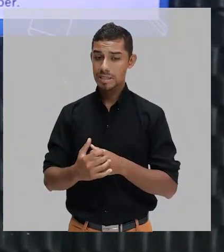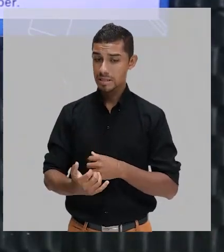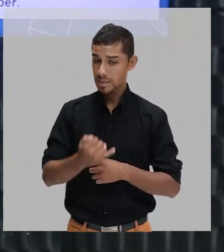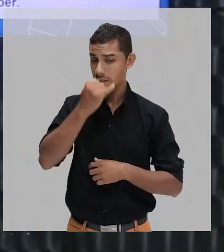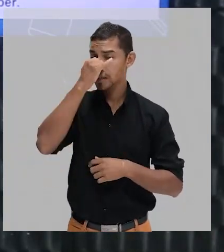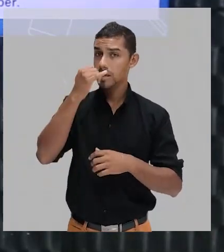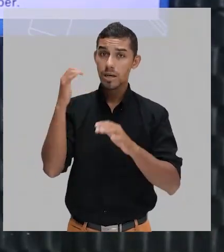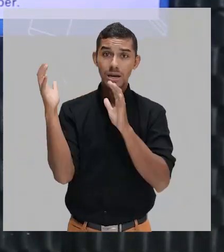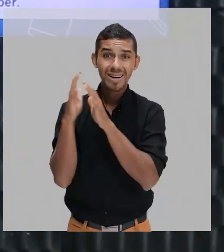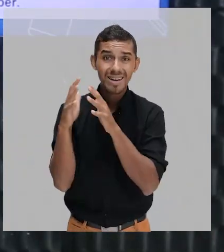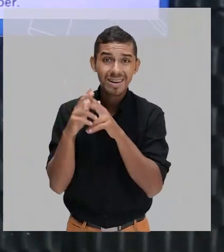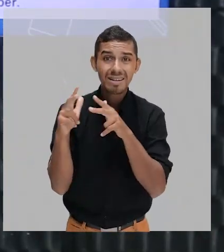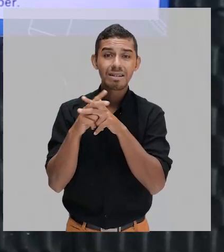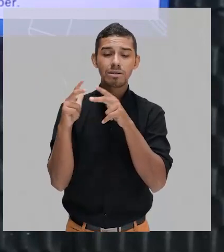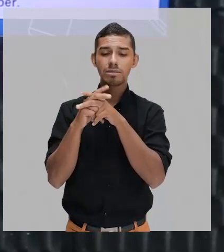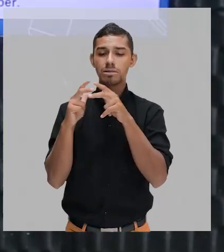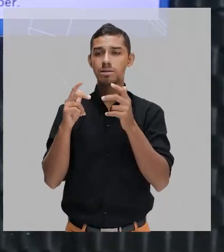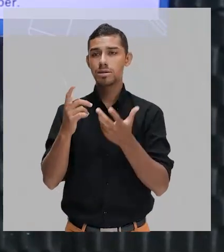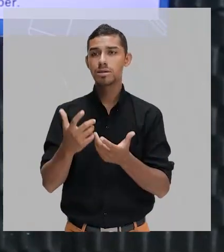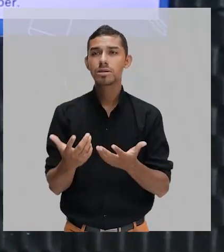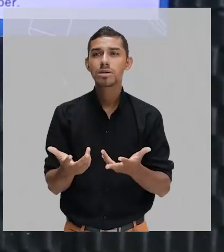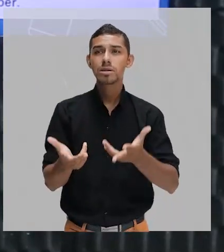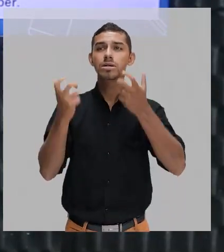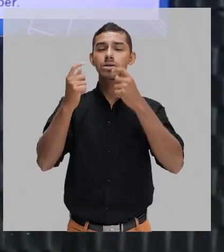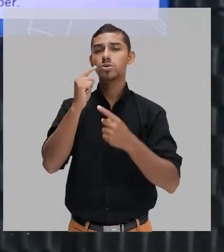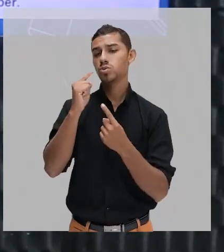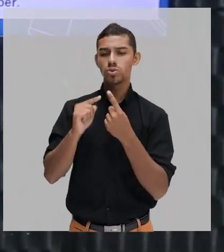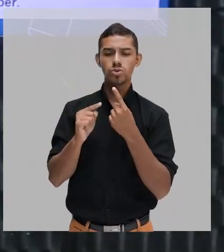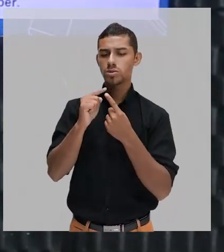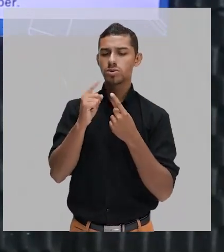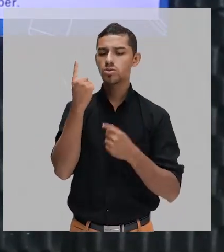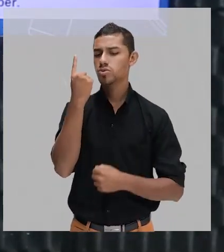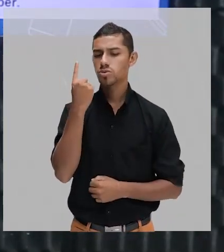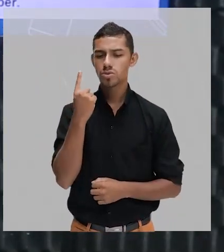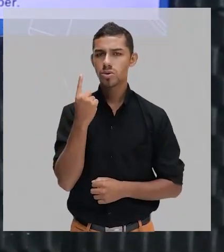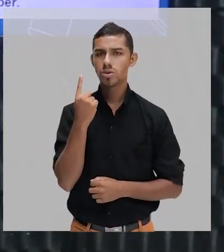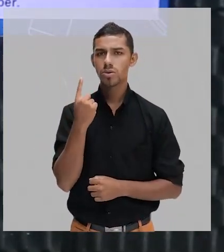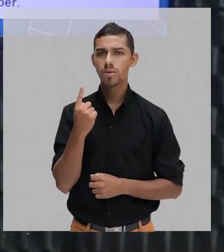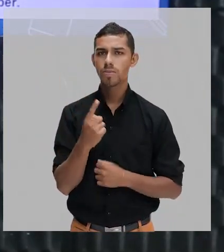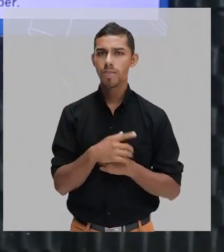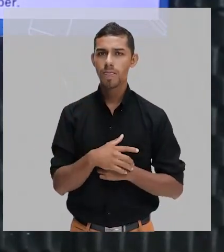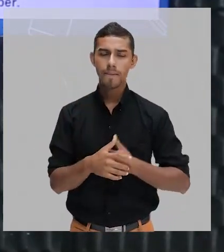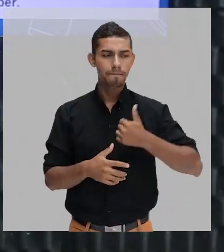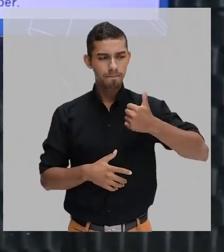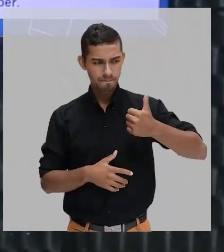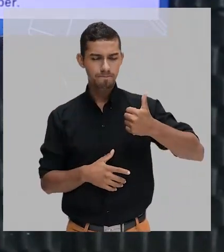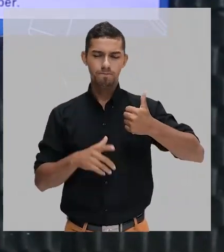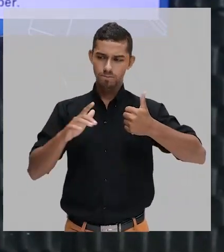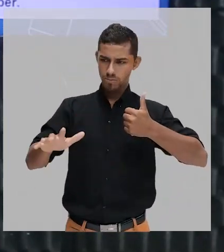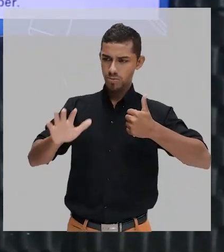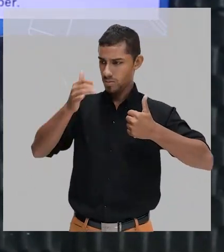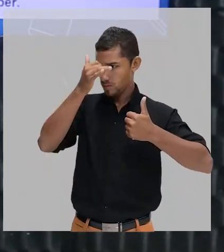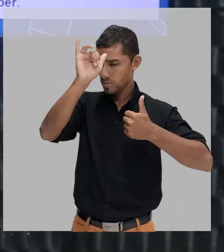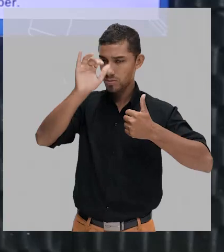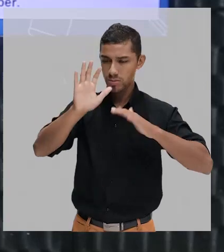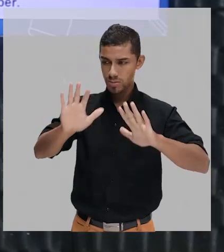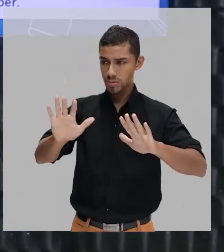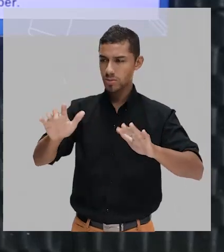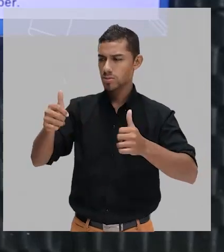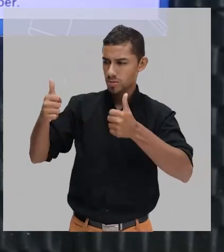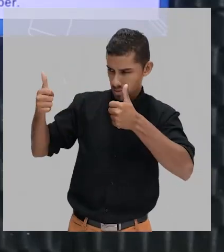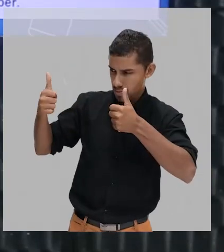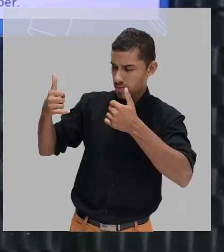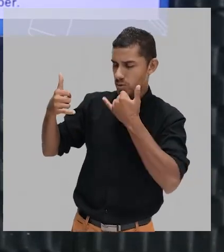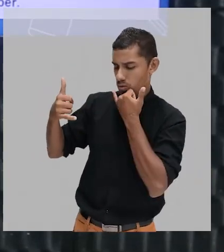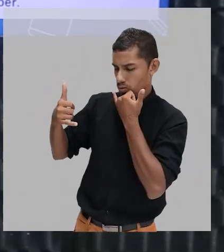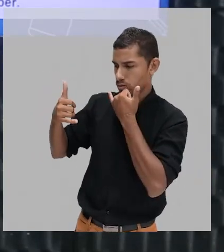ele pode criar vários problemas. Você presta atenção, estou falando de um dedo só. E isso a gente trabalha no